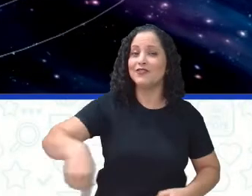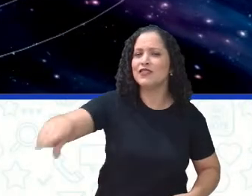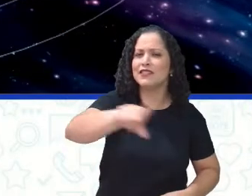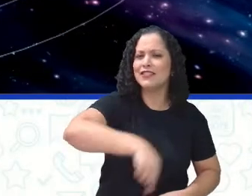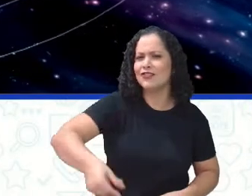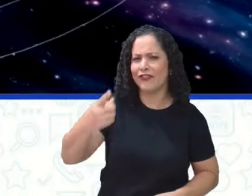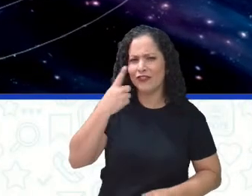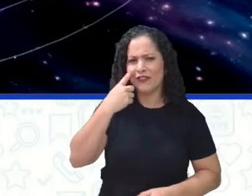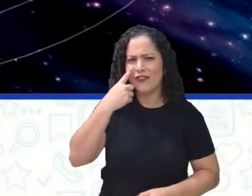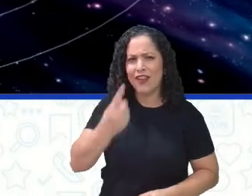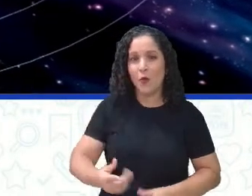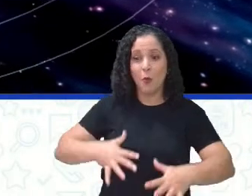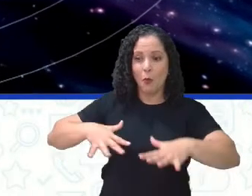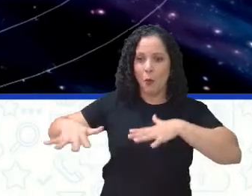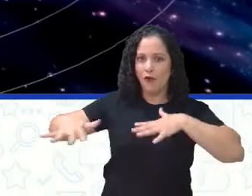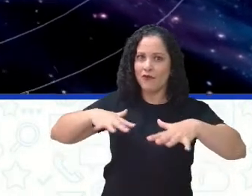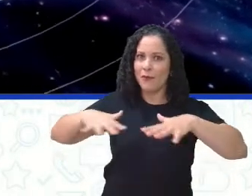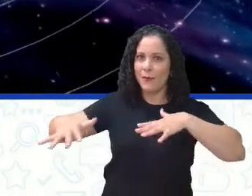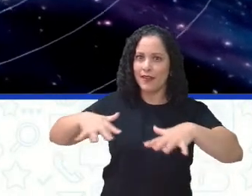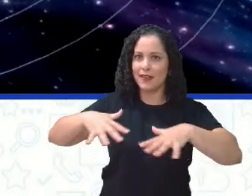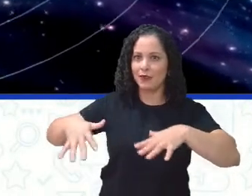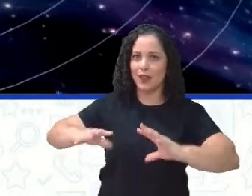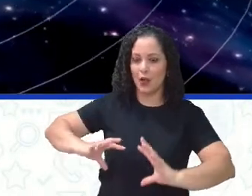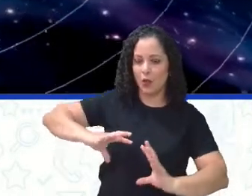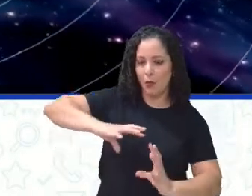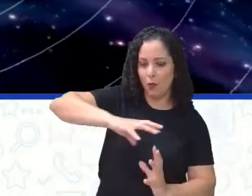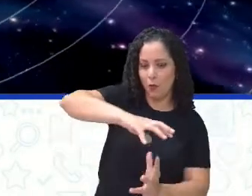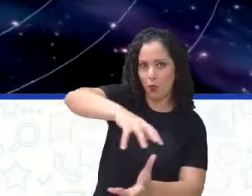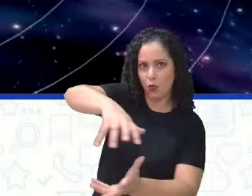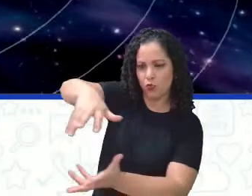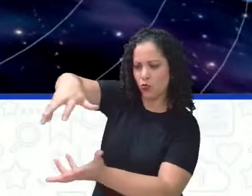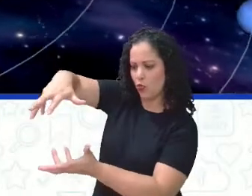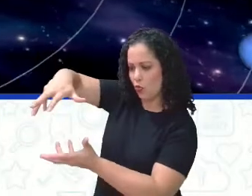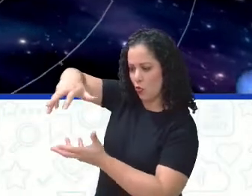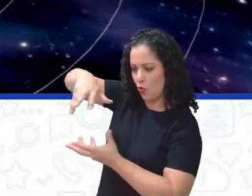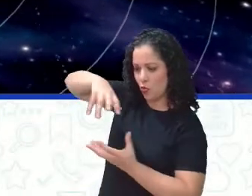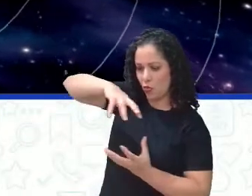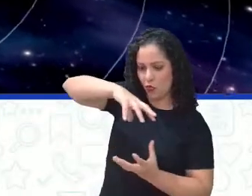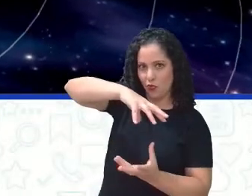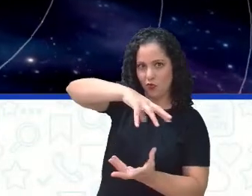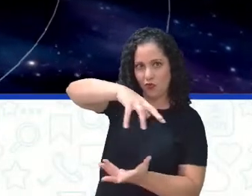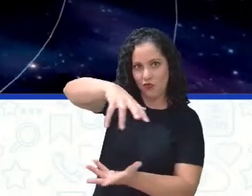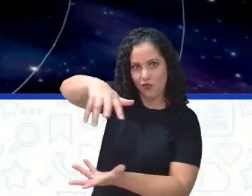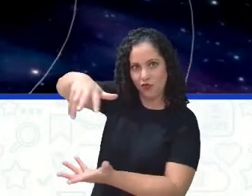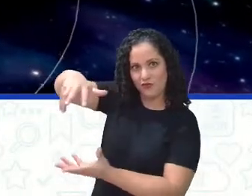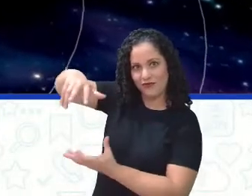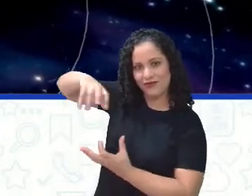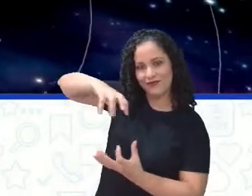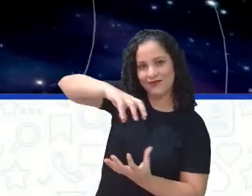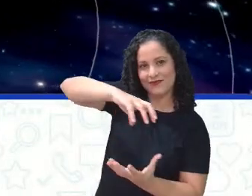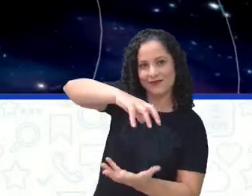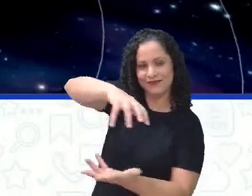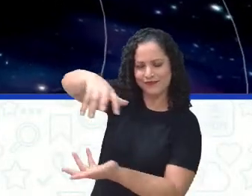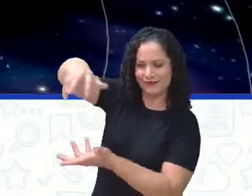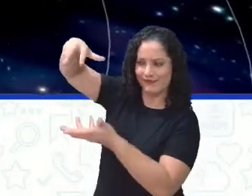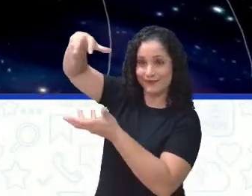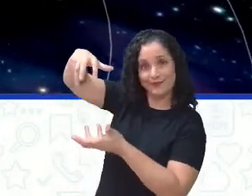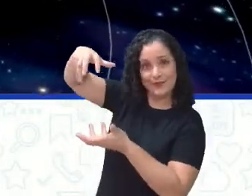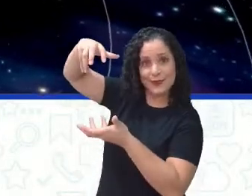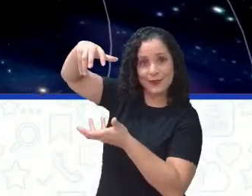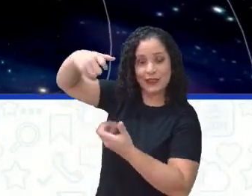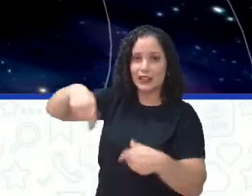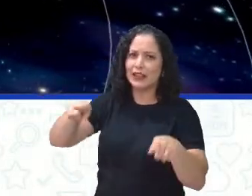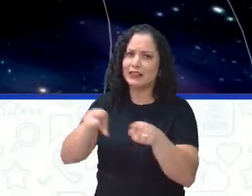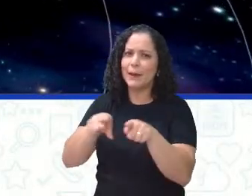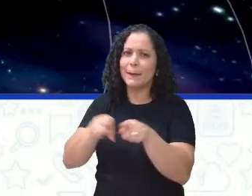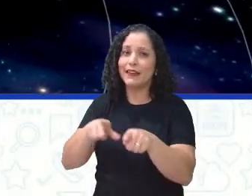é a questão dos movimentos da Terra. Mas nesses movimentos da Terra, eu estou chamando a atenção também, através desse vídeo, do movimento